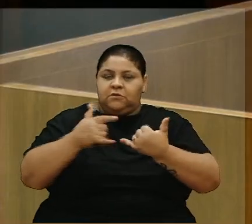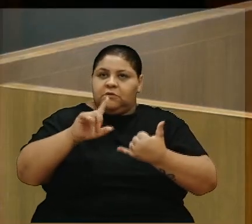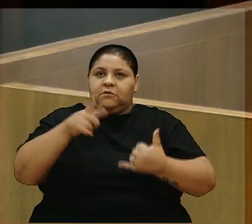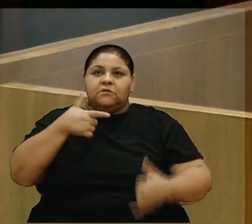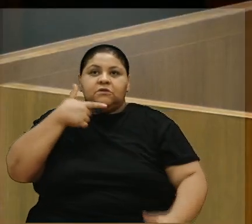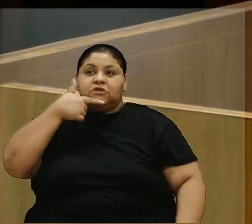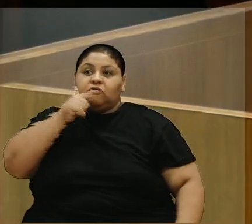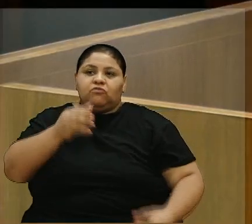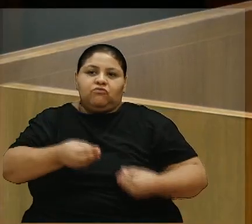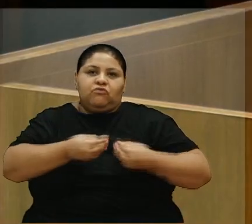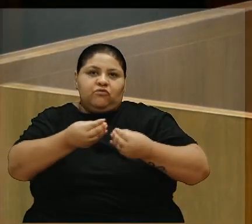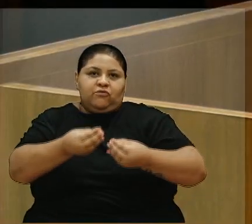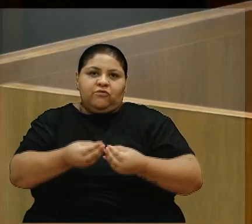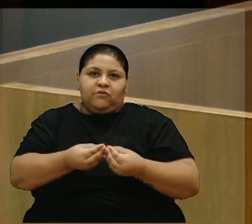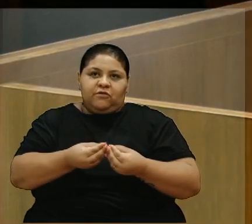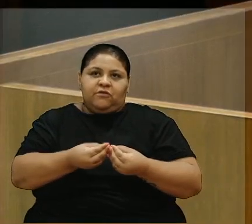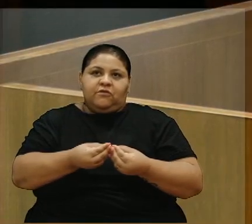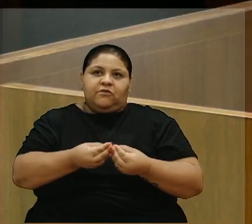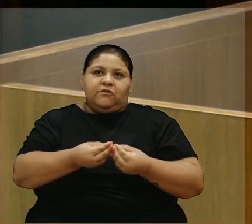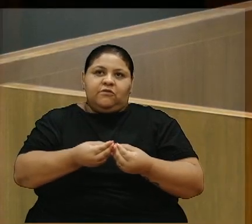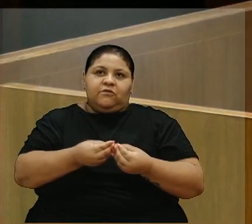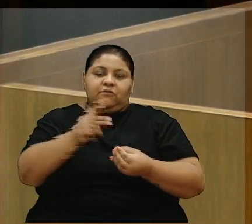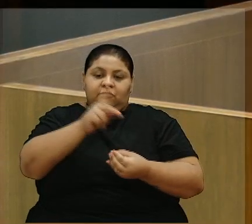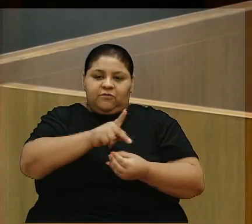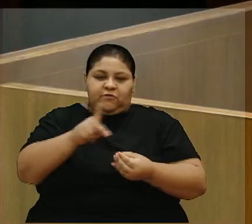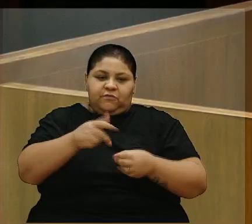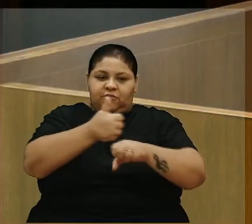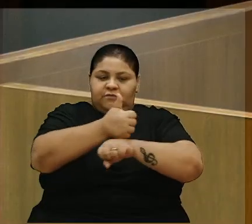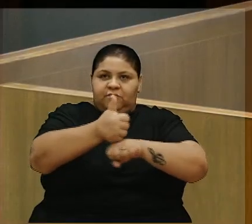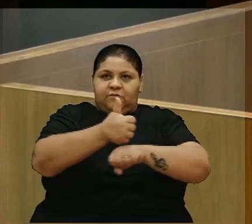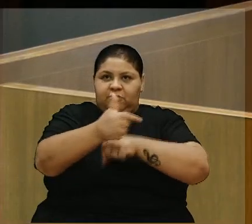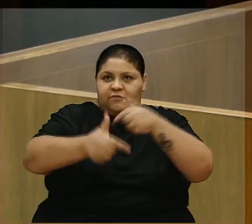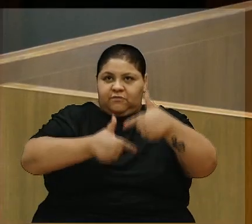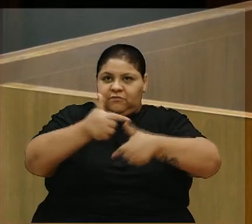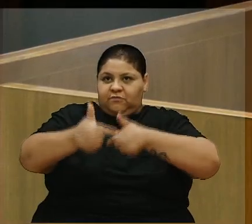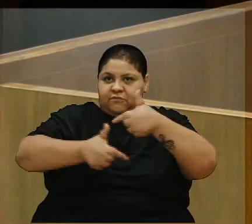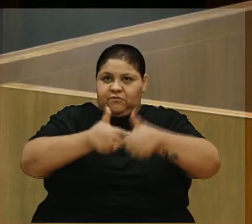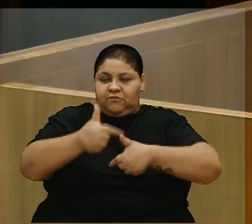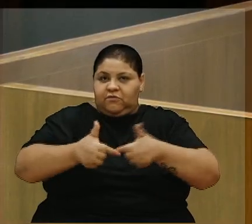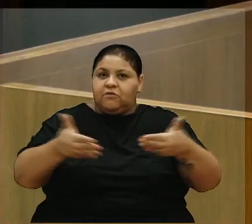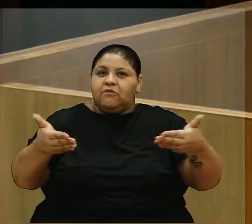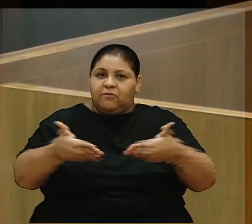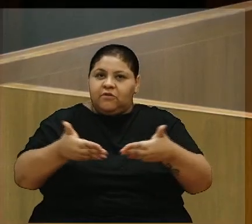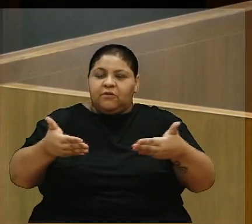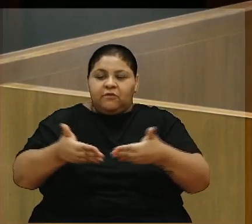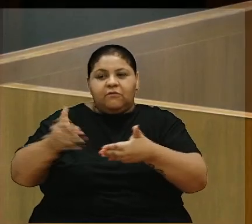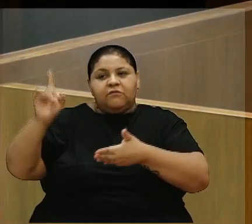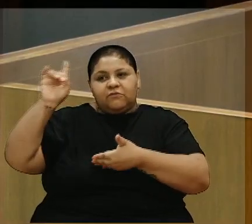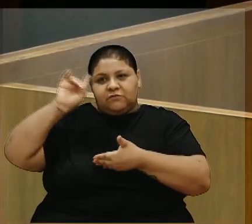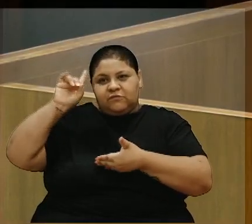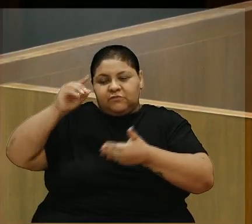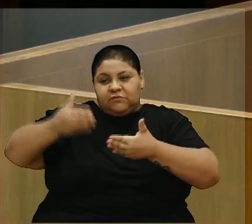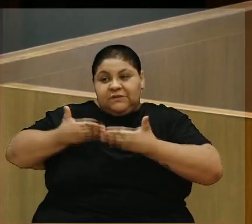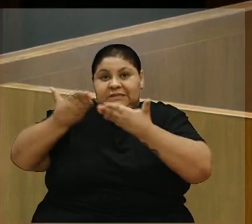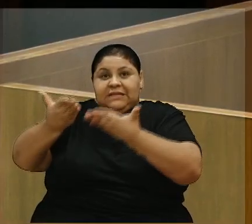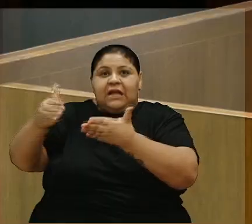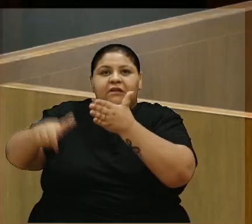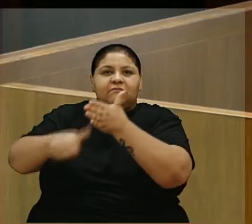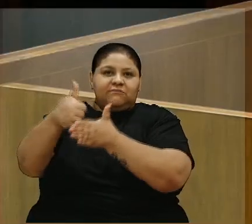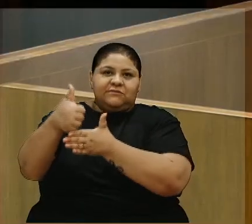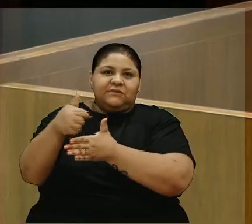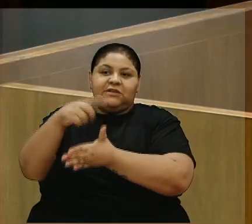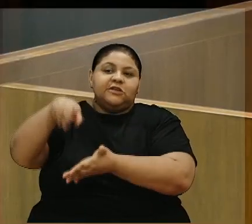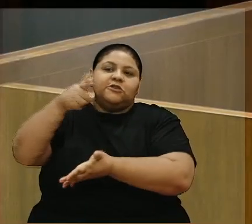consegue proporcionar. Por mais que as nossas professoras, os nossos profissionais, trabalhadores estejam ali diariamente dando o seu melhor, a gente